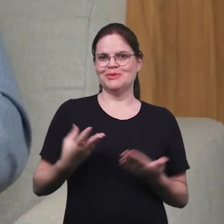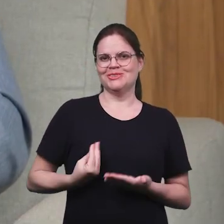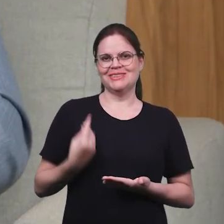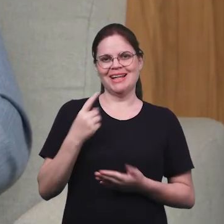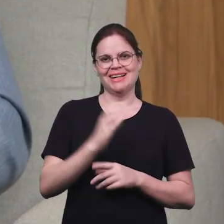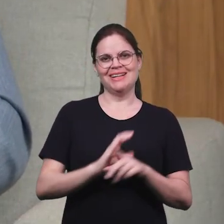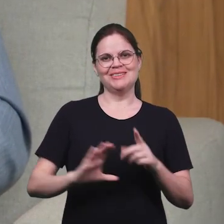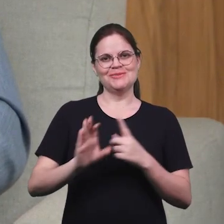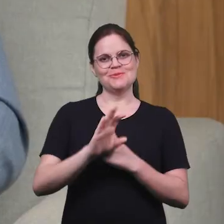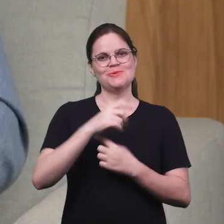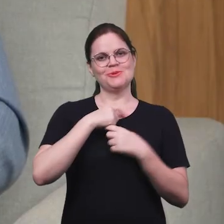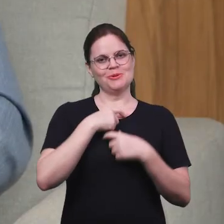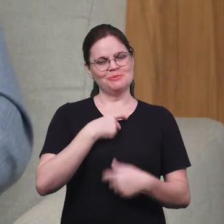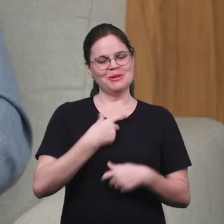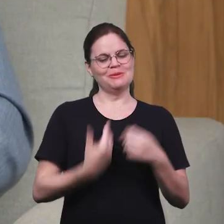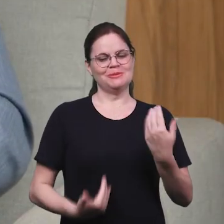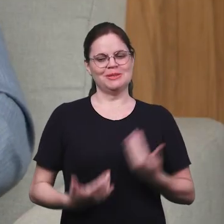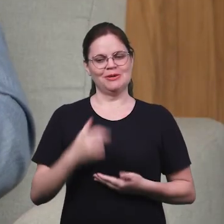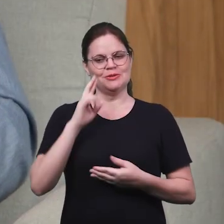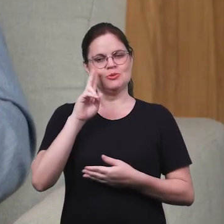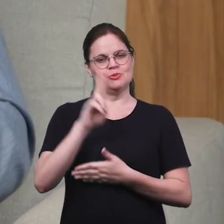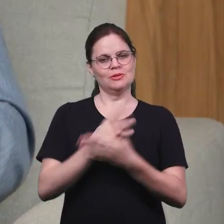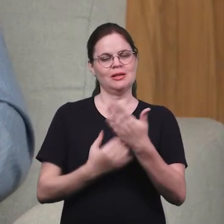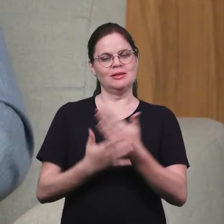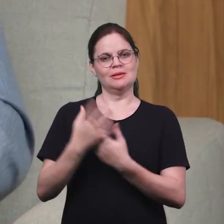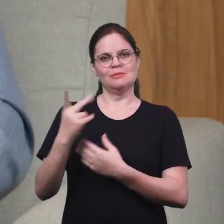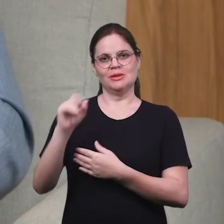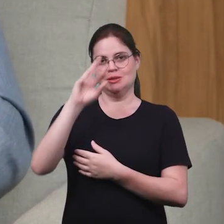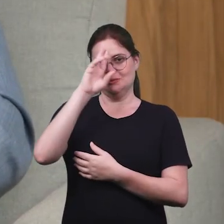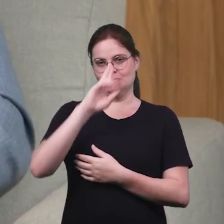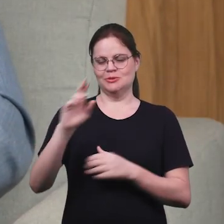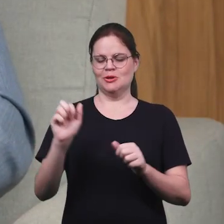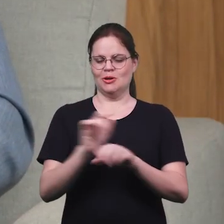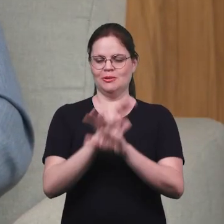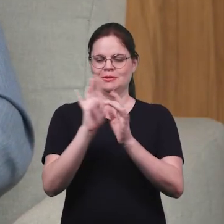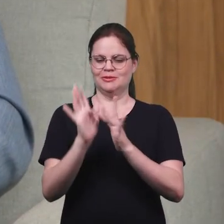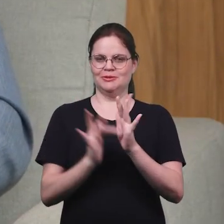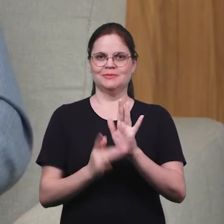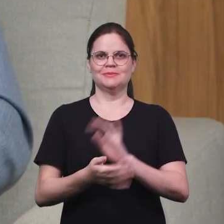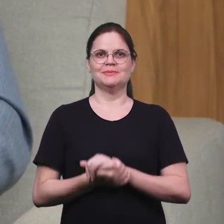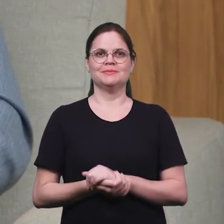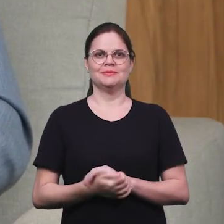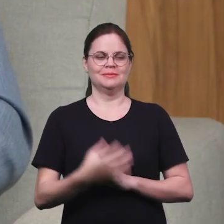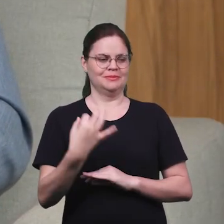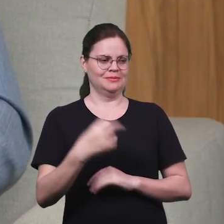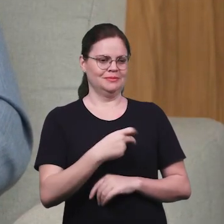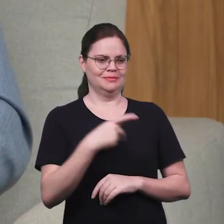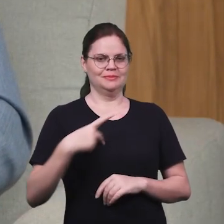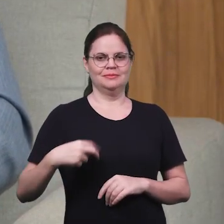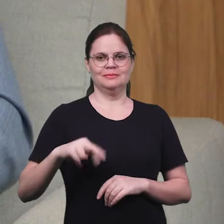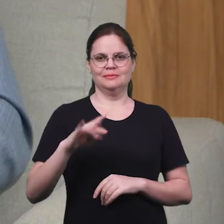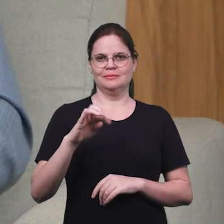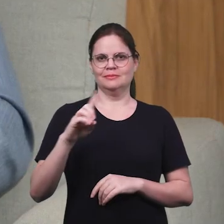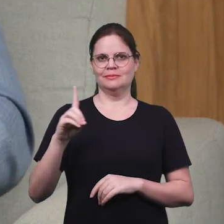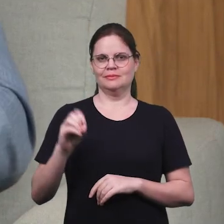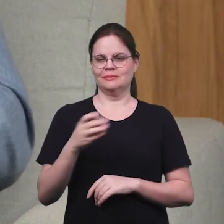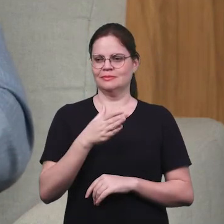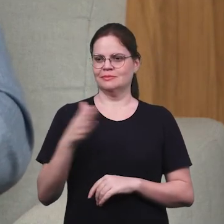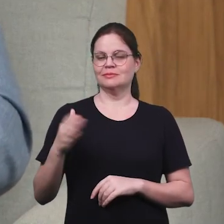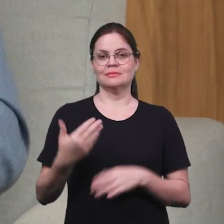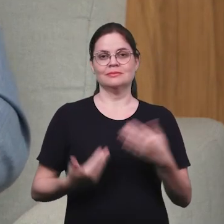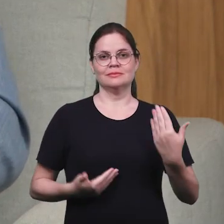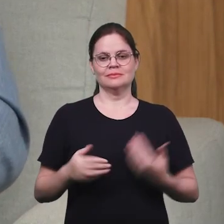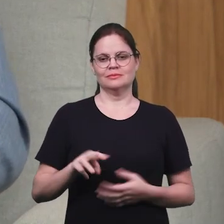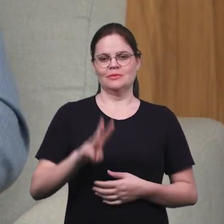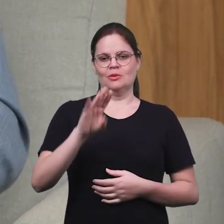lá com a gente, como obreiro, servindo ao Senhor, sendo usado nas mãos do Senhor. Glória a Jesus por isso, né, pastor Ricardo, nosso irmão Wilson